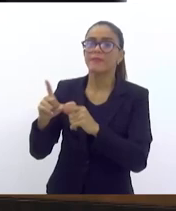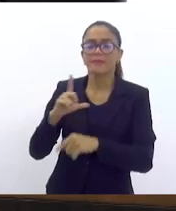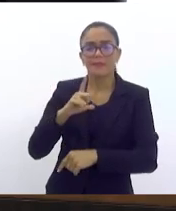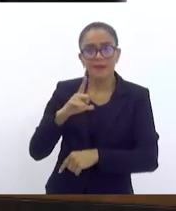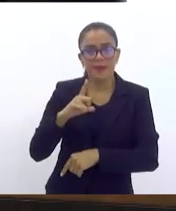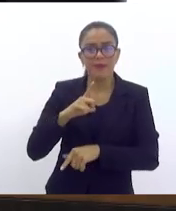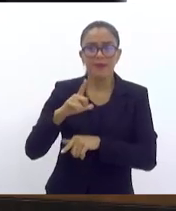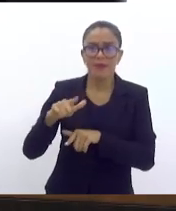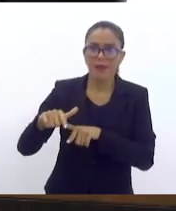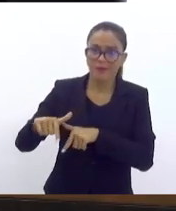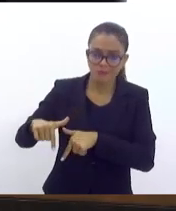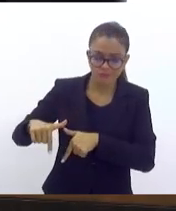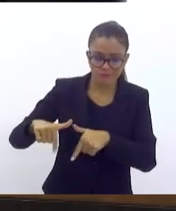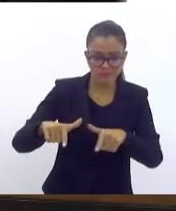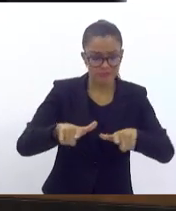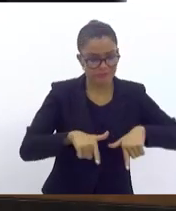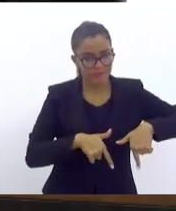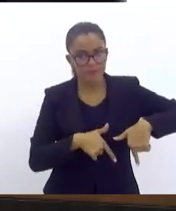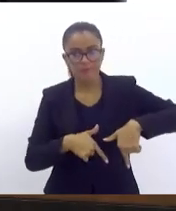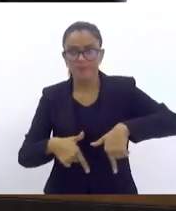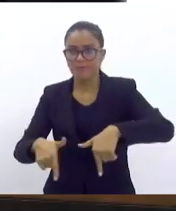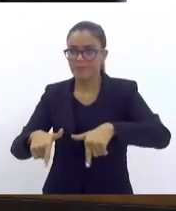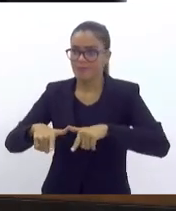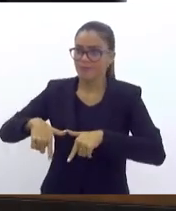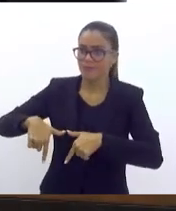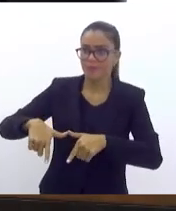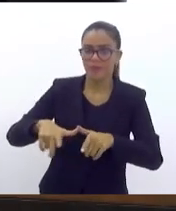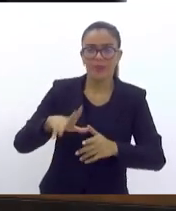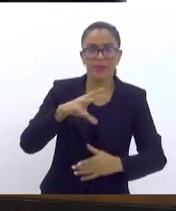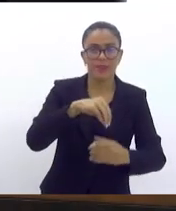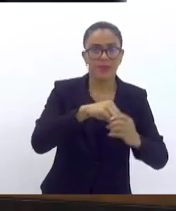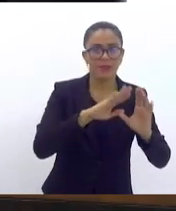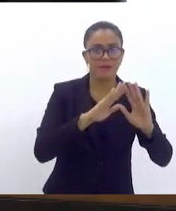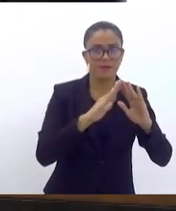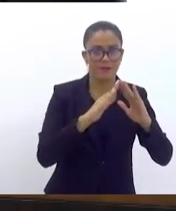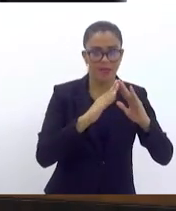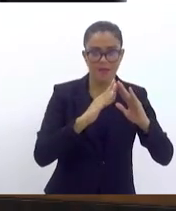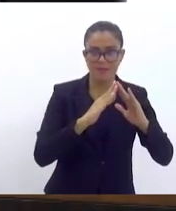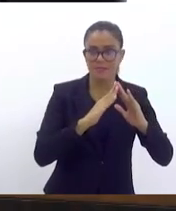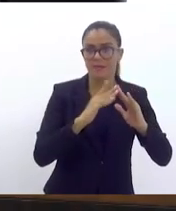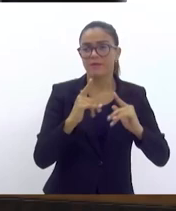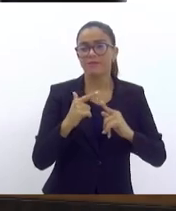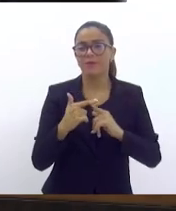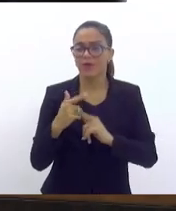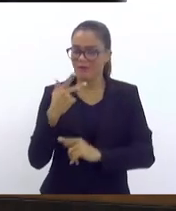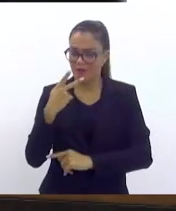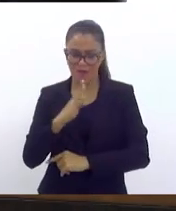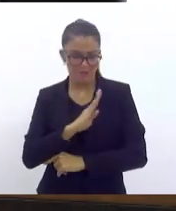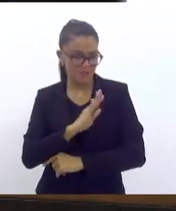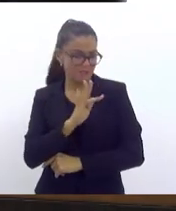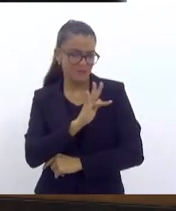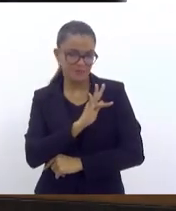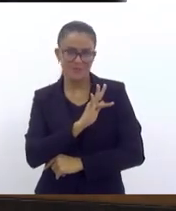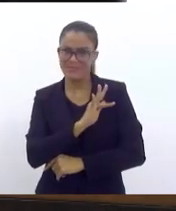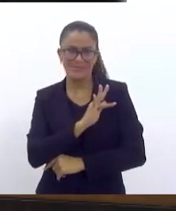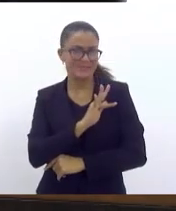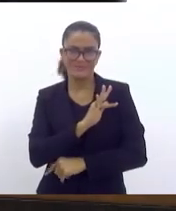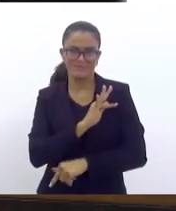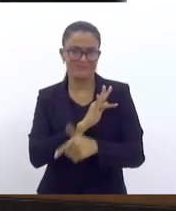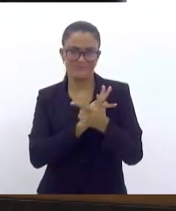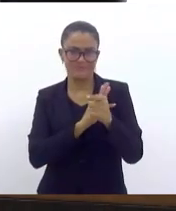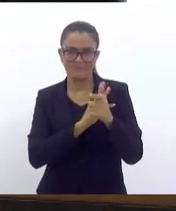em todos os todos os lares porque não tem essa de ser da Baixada Fluminense